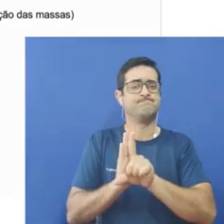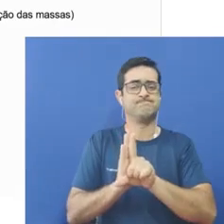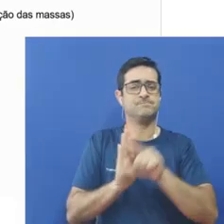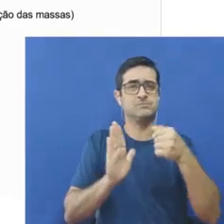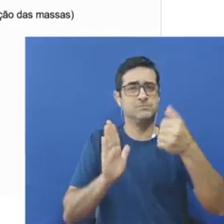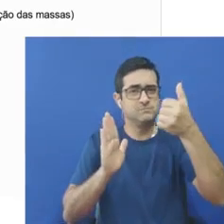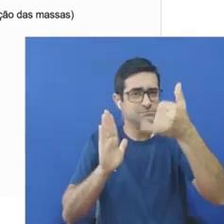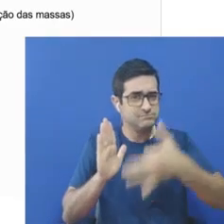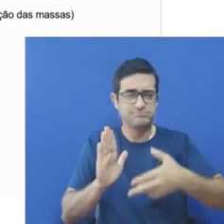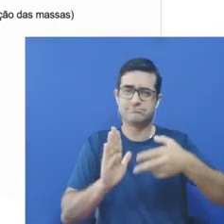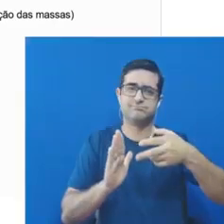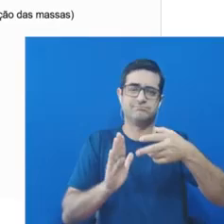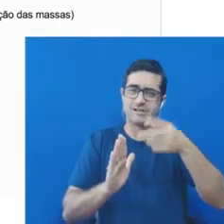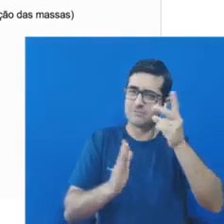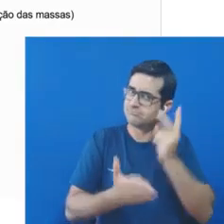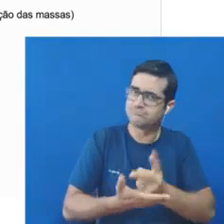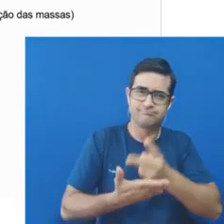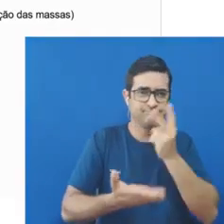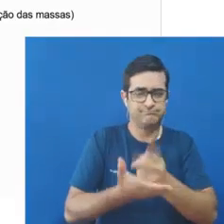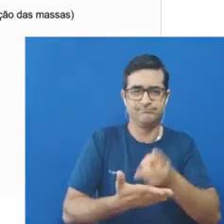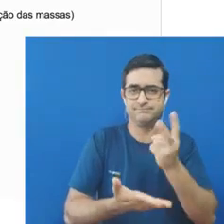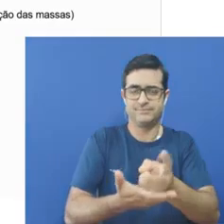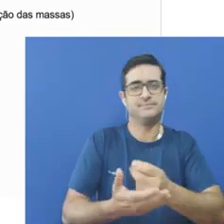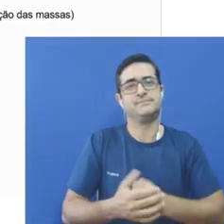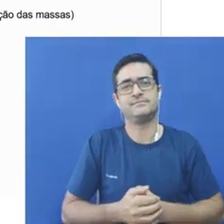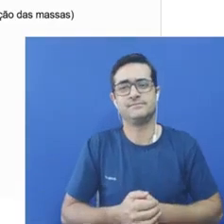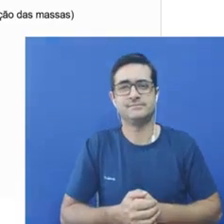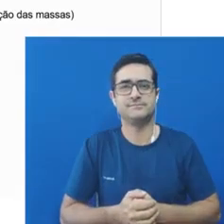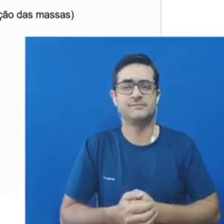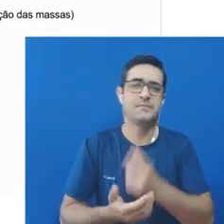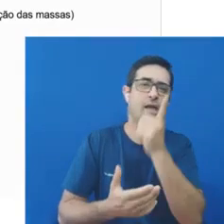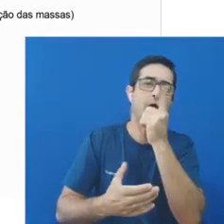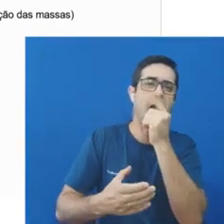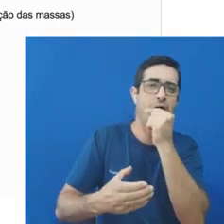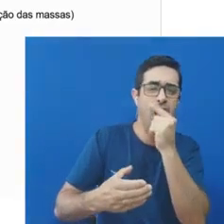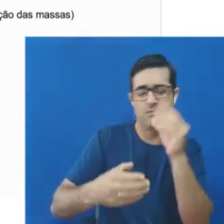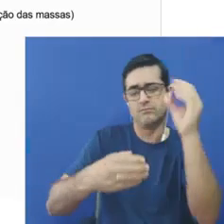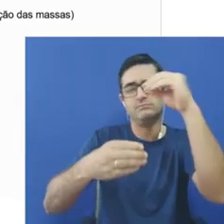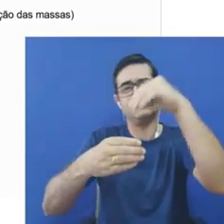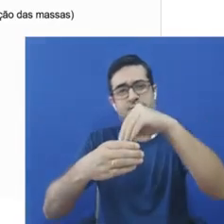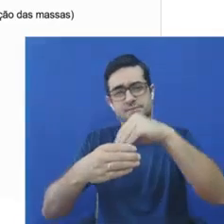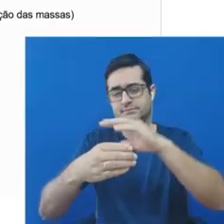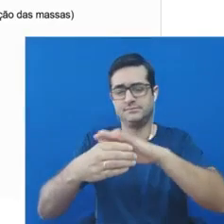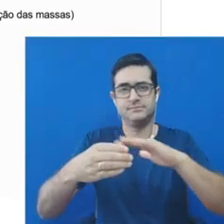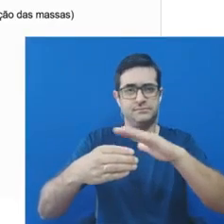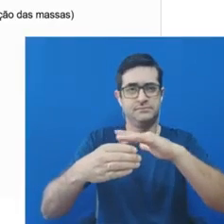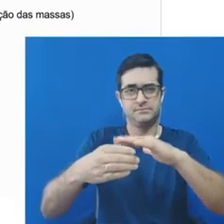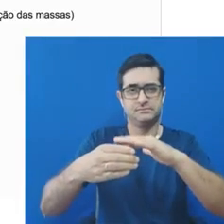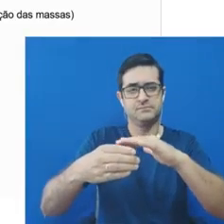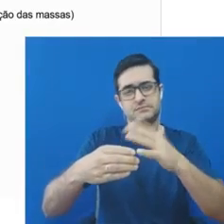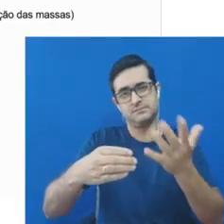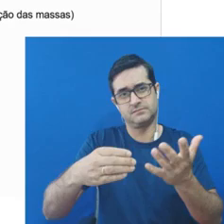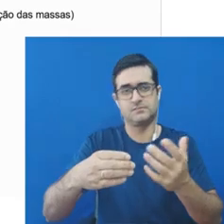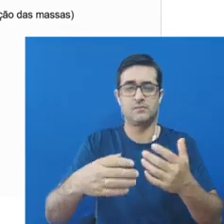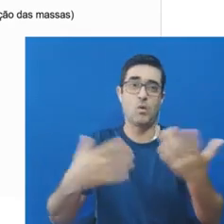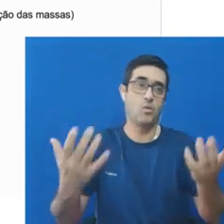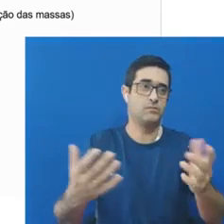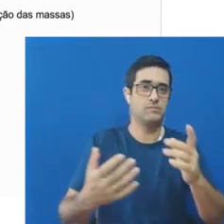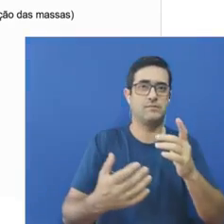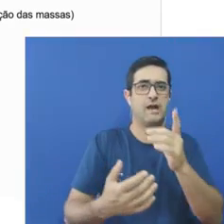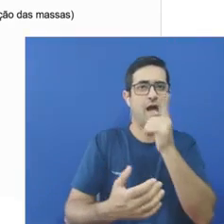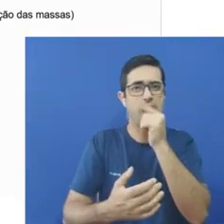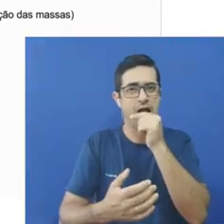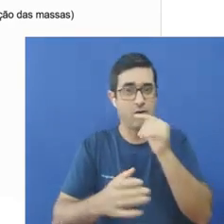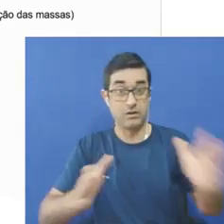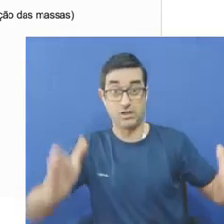das proporções constantes. A água num copo d'água, ou numa caixa d'água, ou no